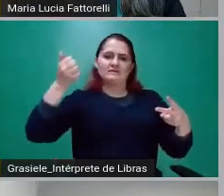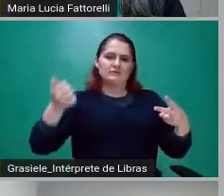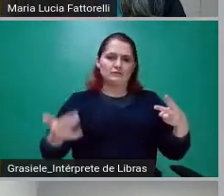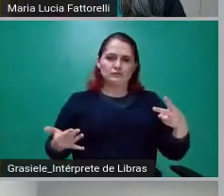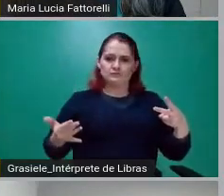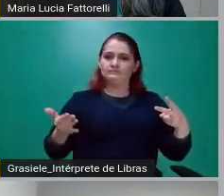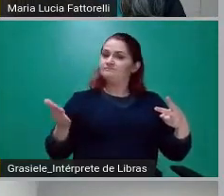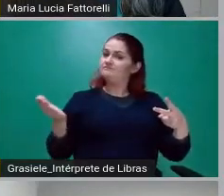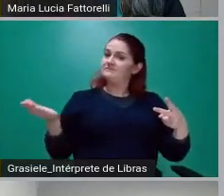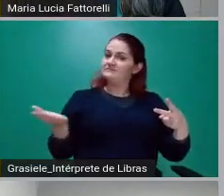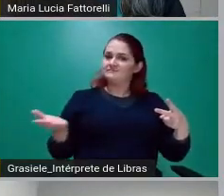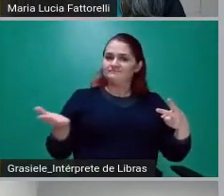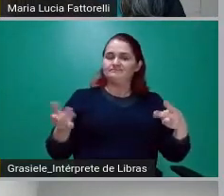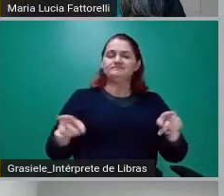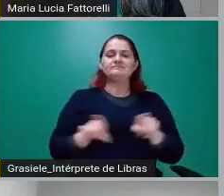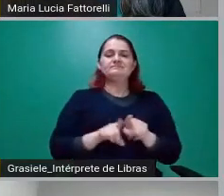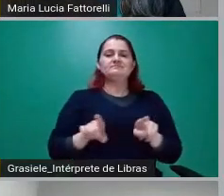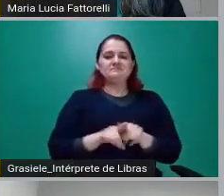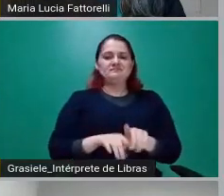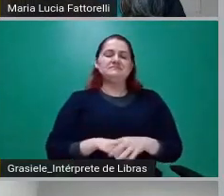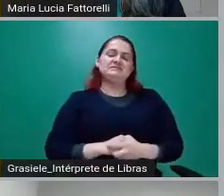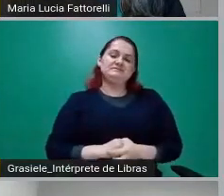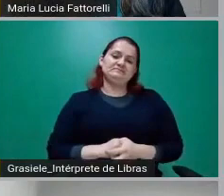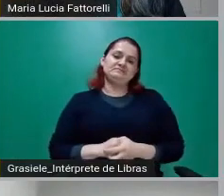e deliberações